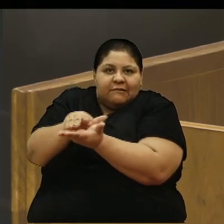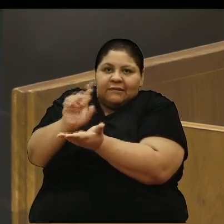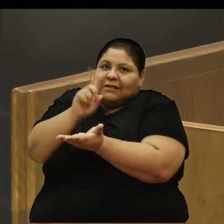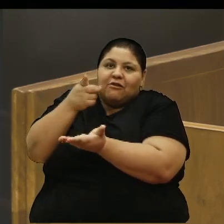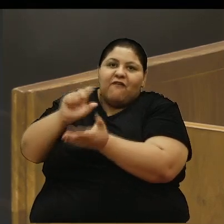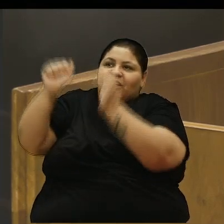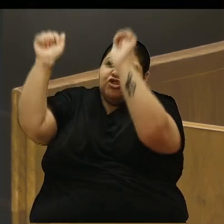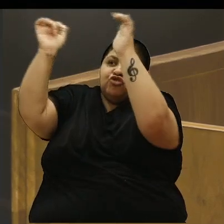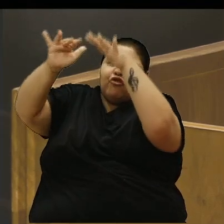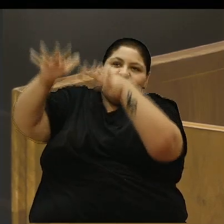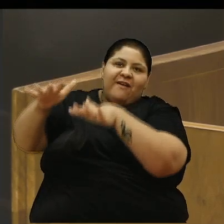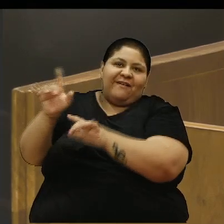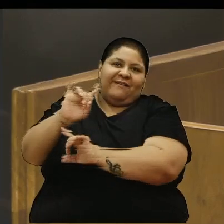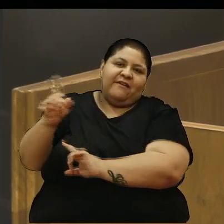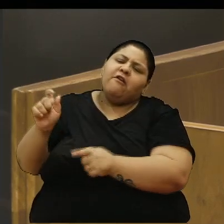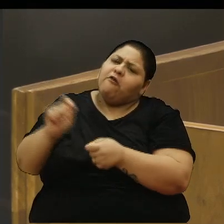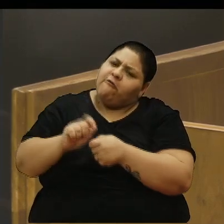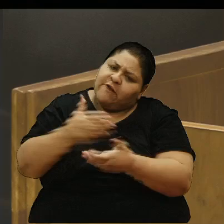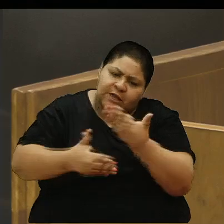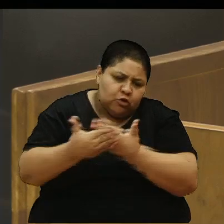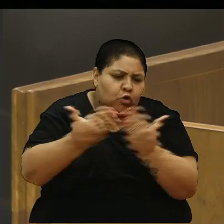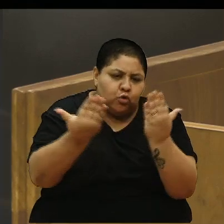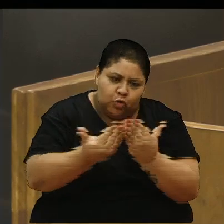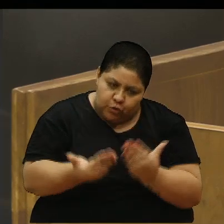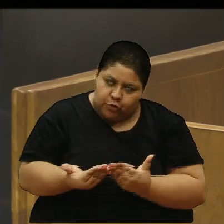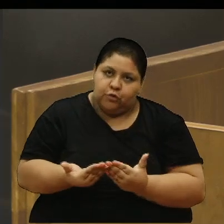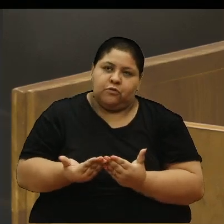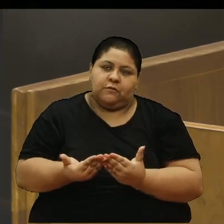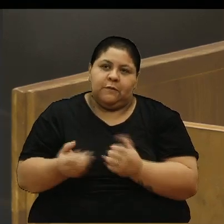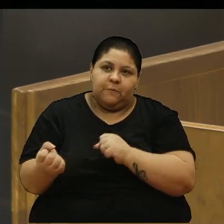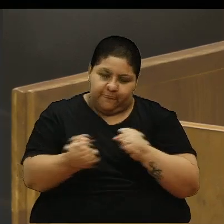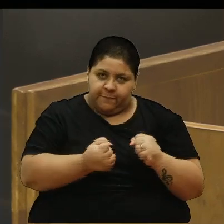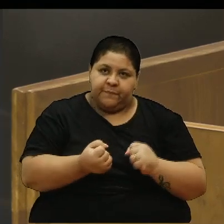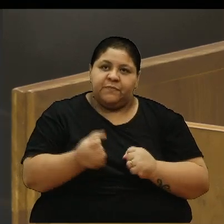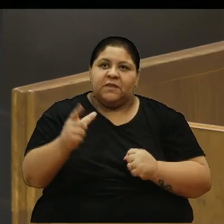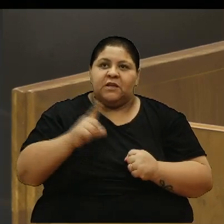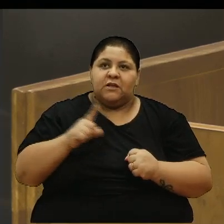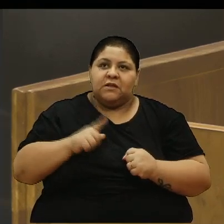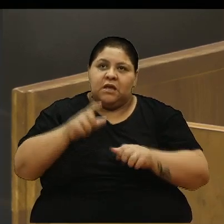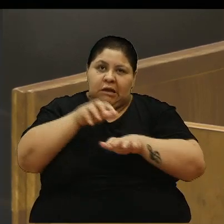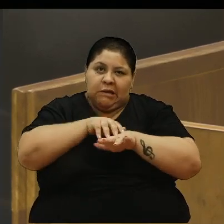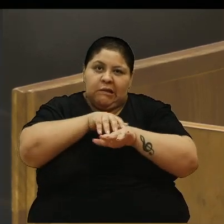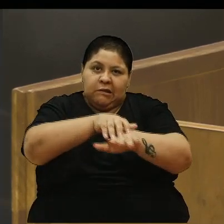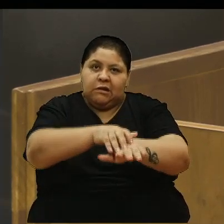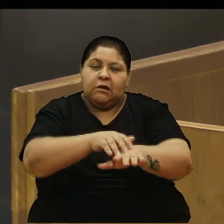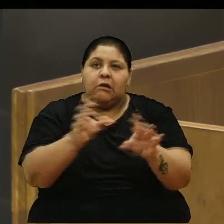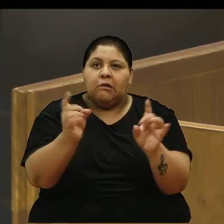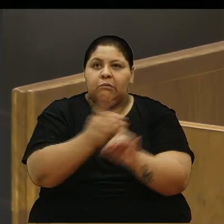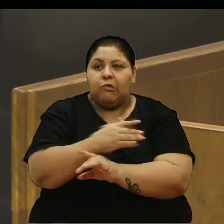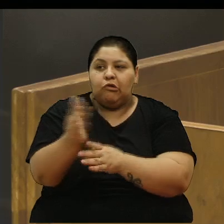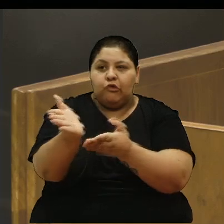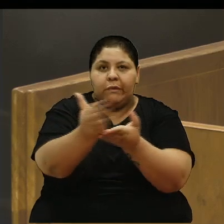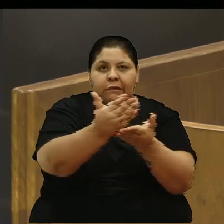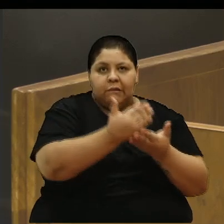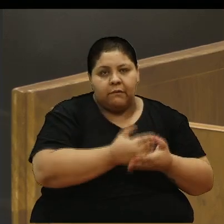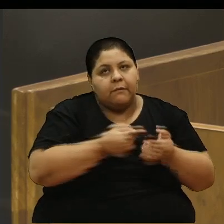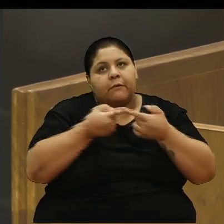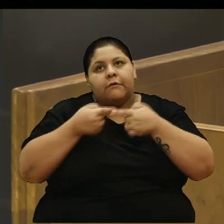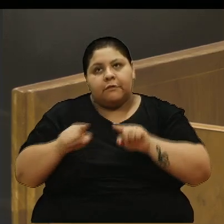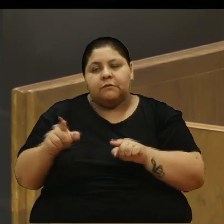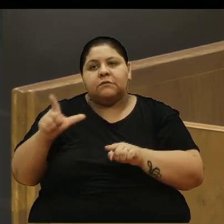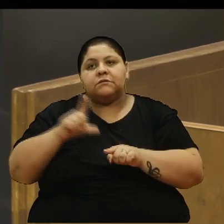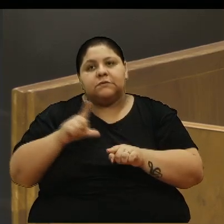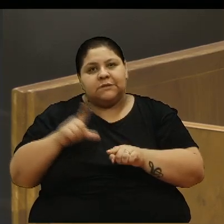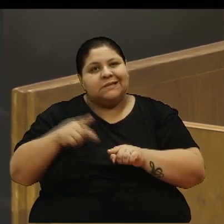molhar. Claro, vai ter que ser feito todo um estudo, né? Um estudo para que se possa ter caminhões e equipamentos para coletar, mas tem